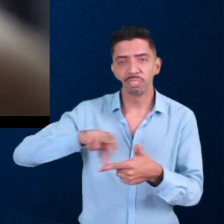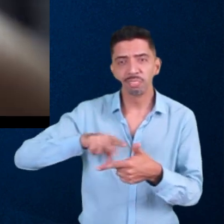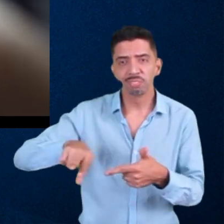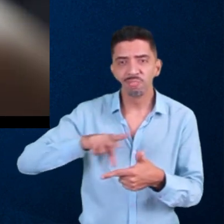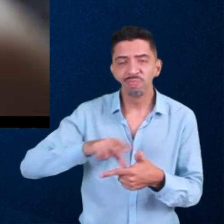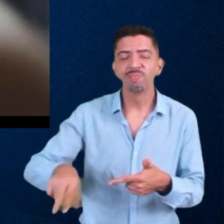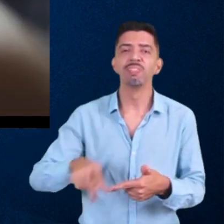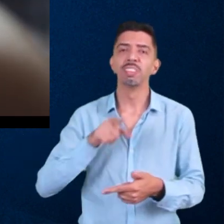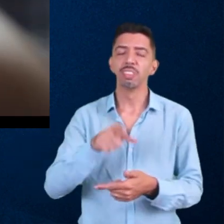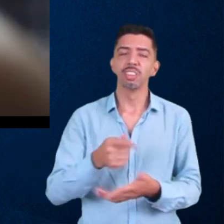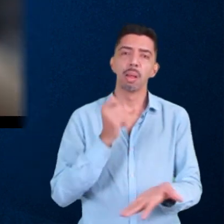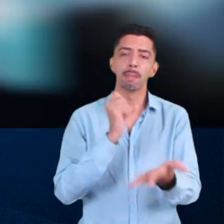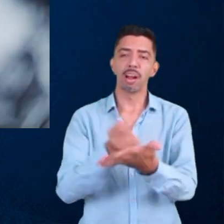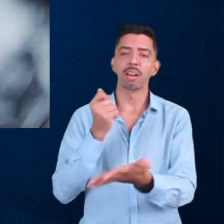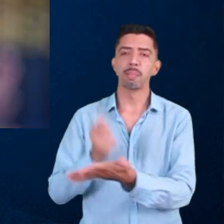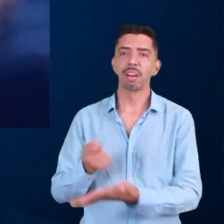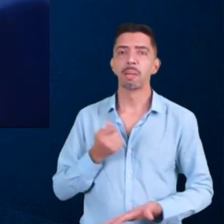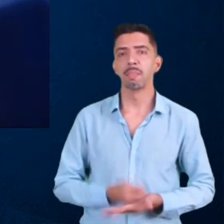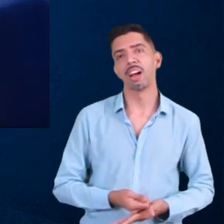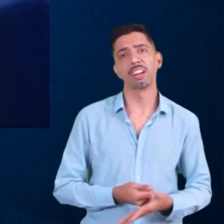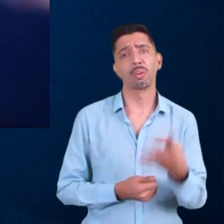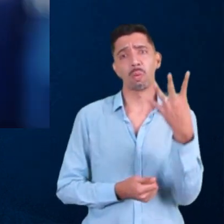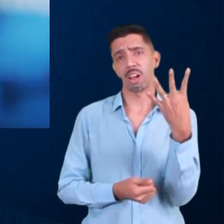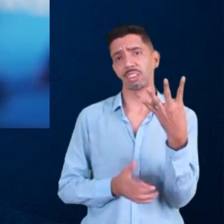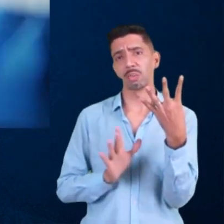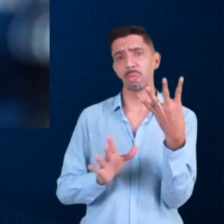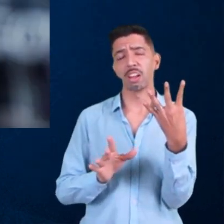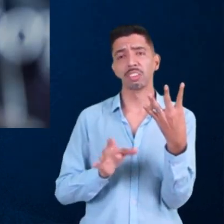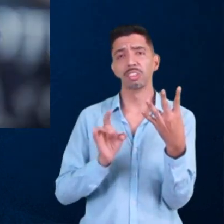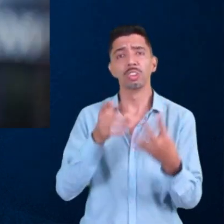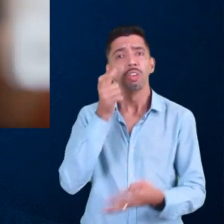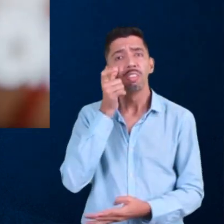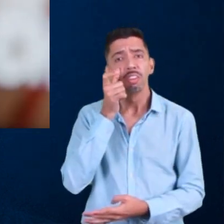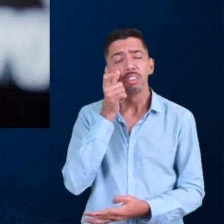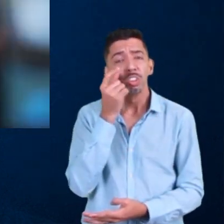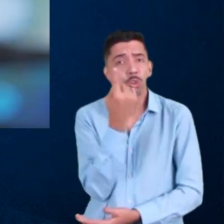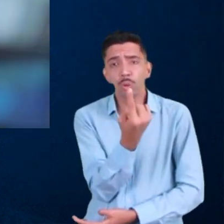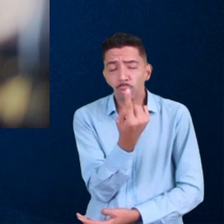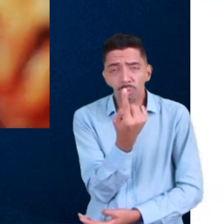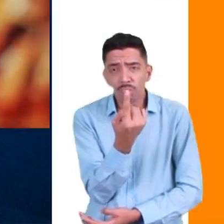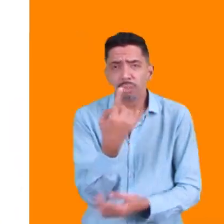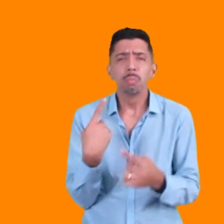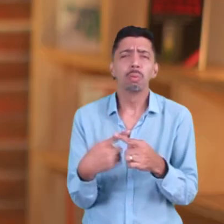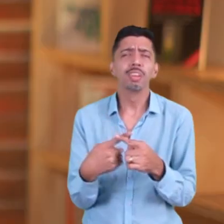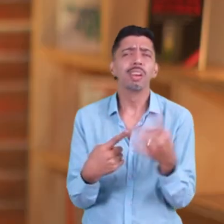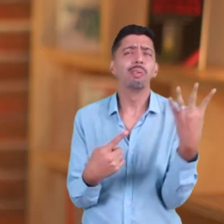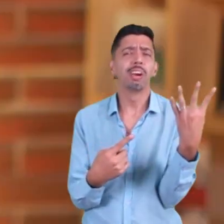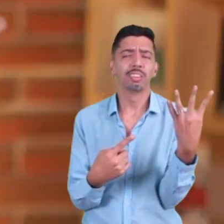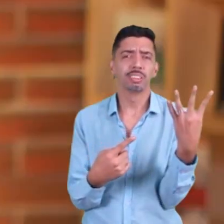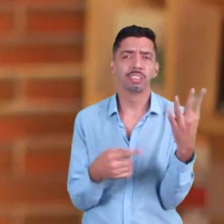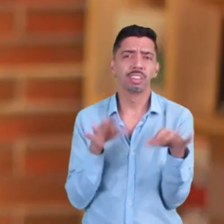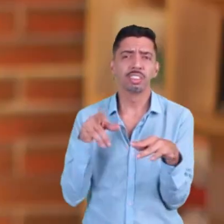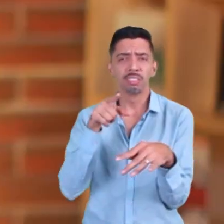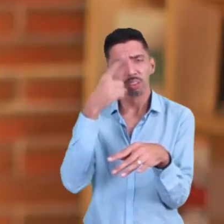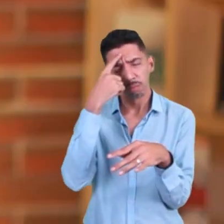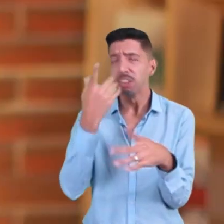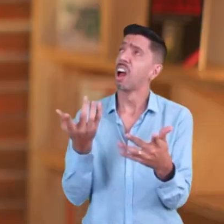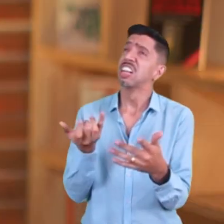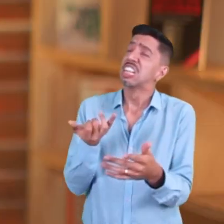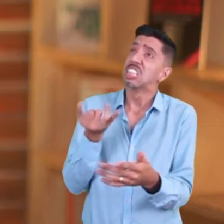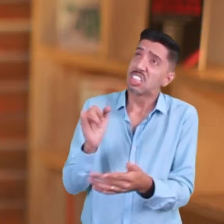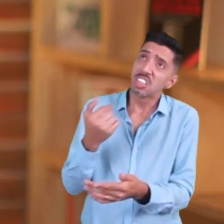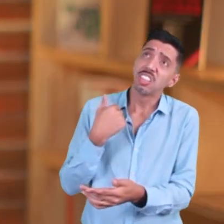1, 2, 3, 4 streaming e tem o hábito de assistir somente um. Mas por que eu tenho 4? Talvez eu